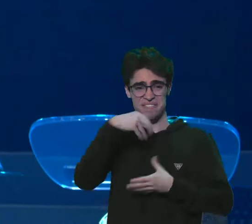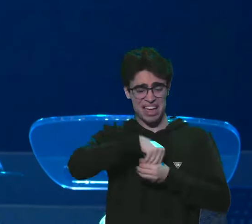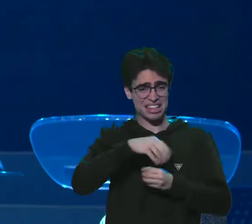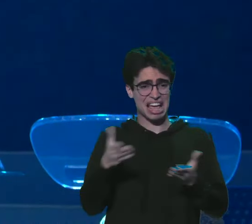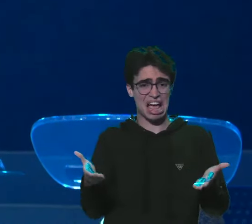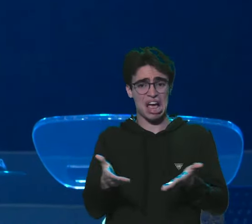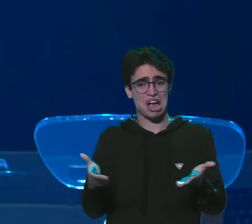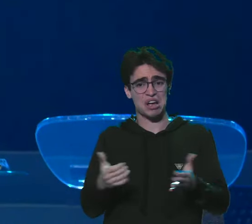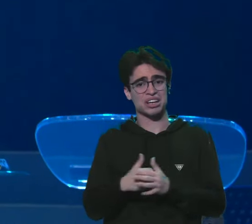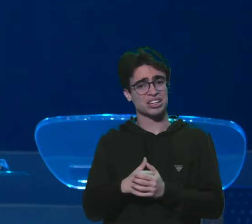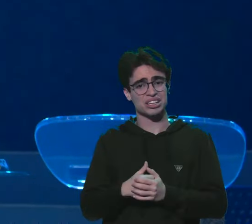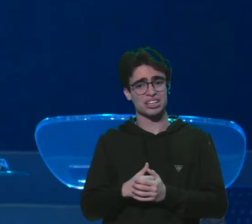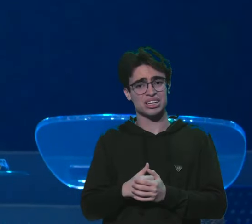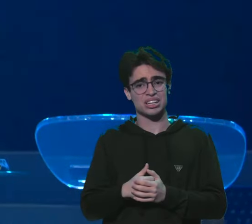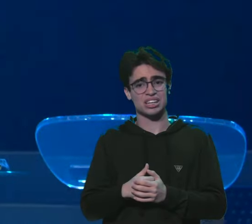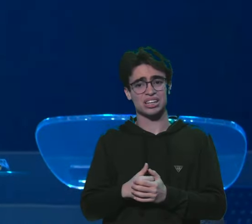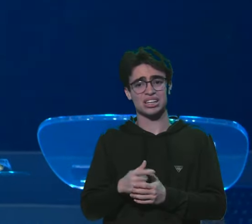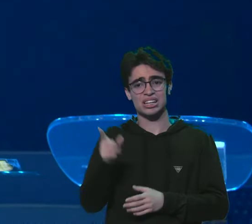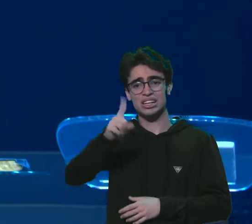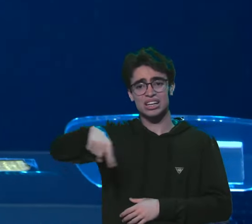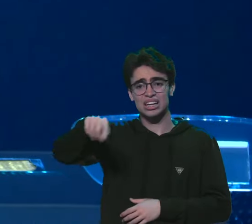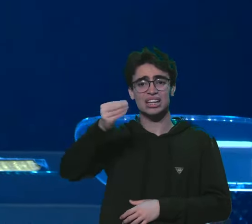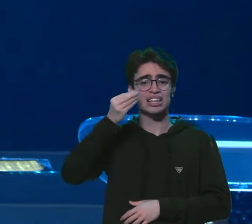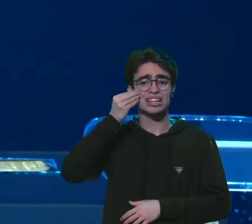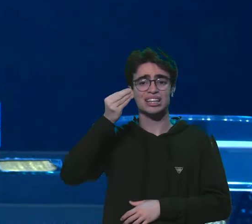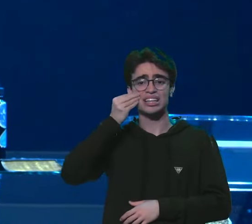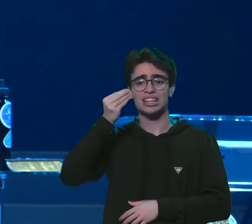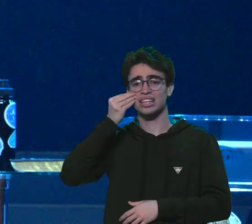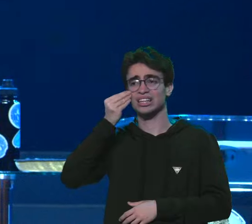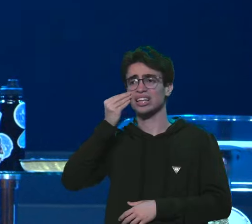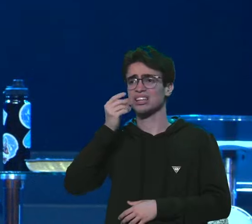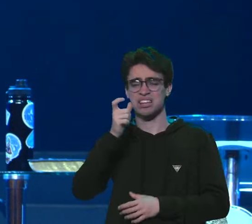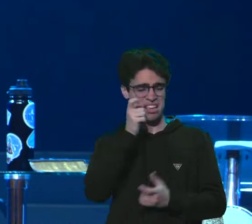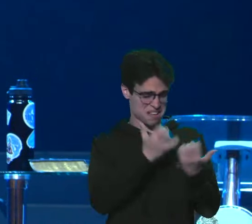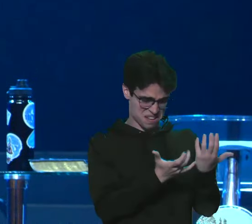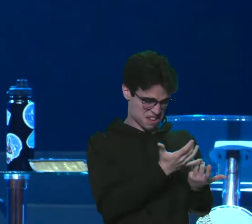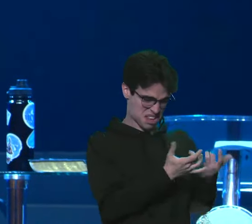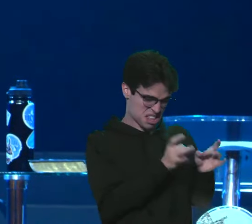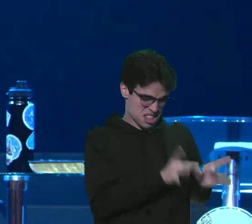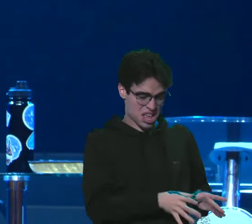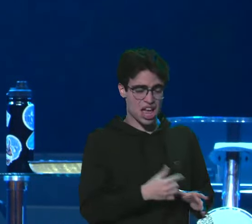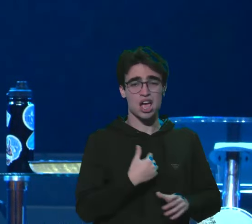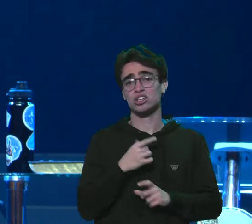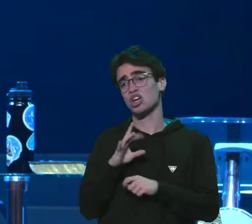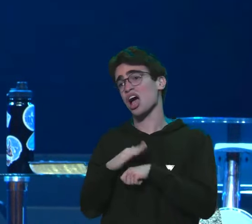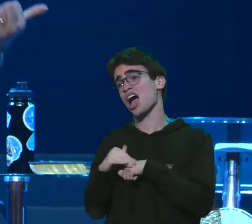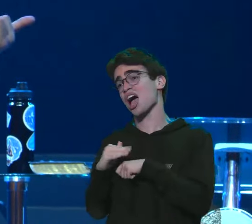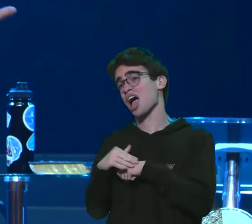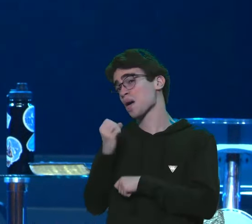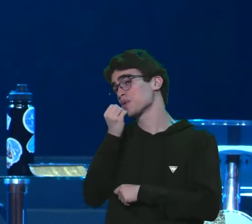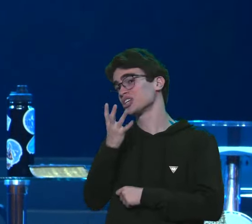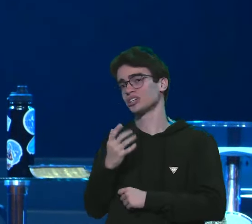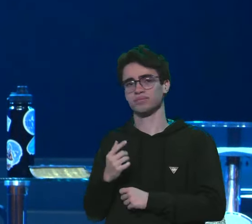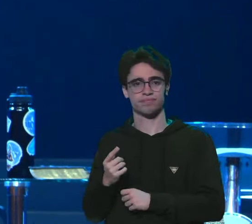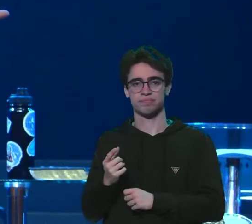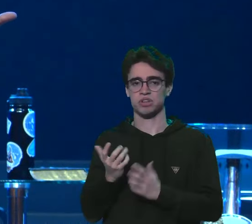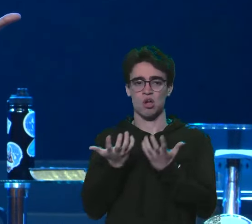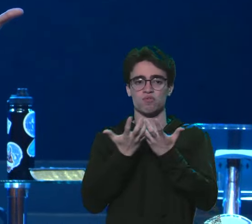Tem gente que está tentando sair do inferno sendo bonzinho. Deixa eu te dizer uma coisa, não dá certo. Não deu certo para